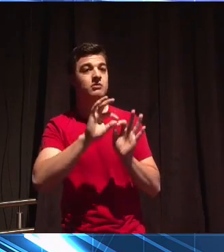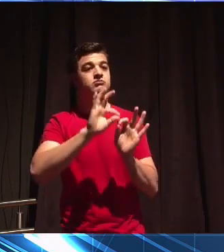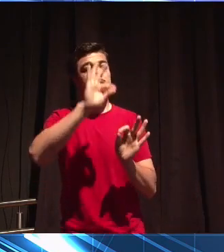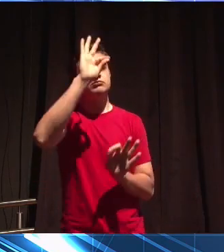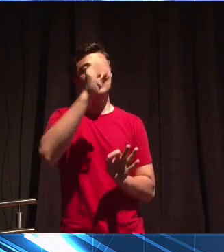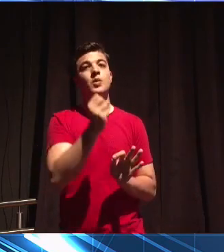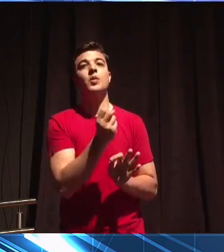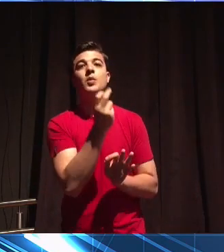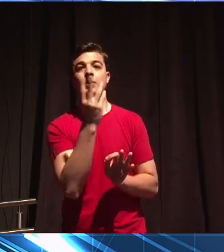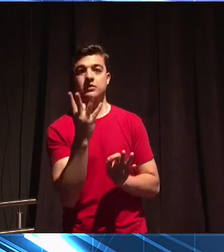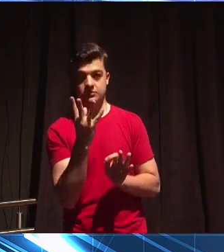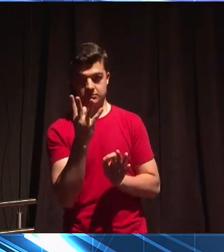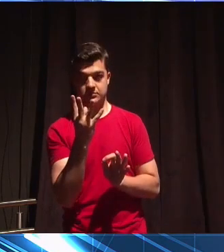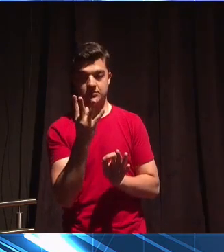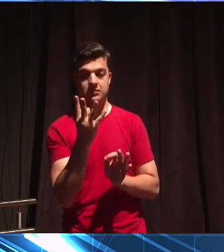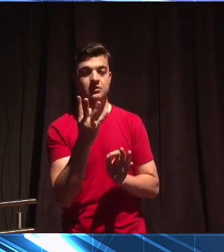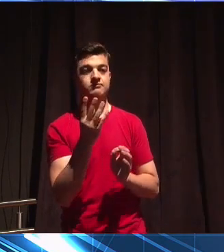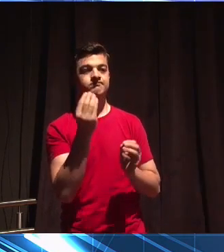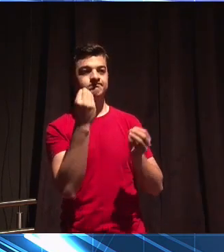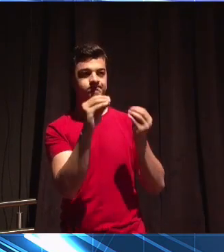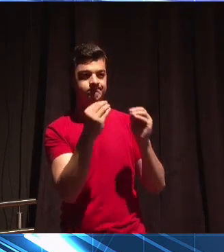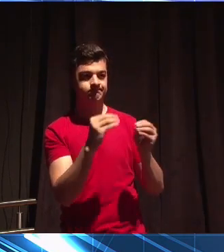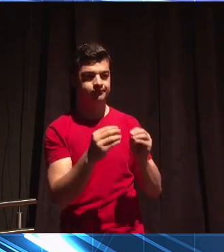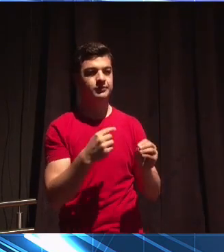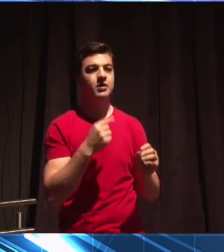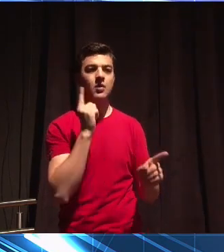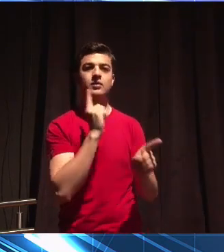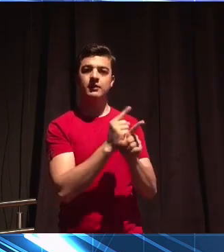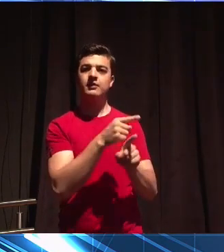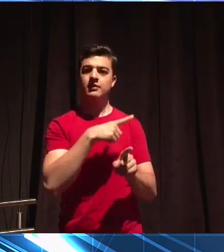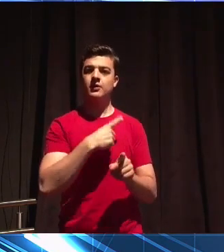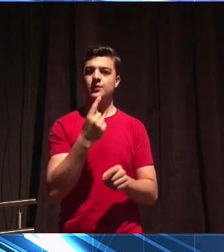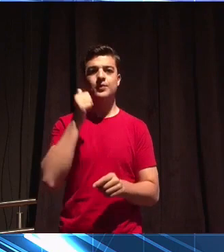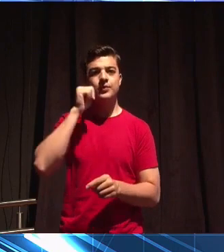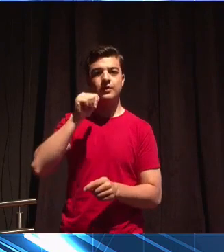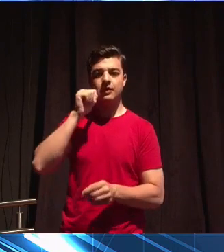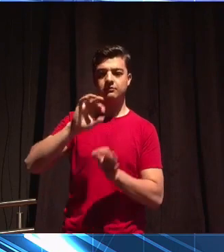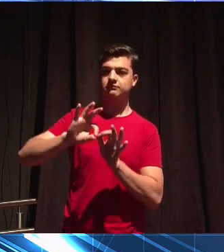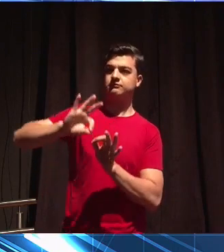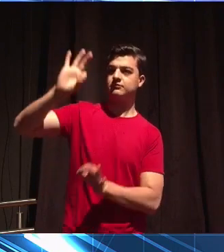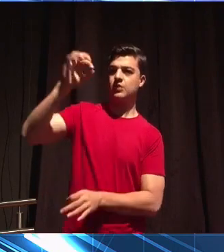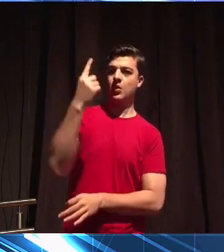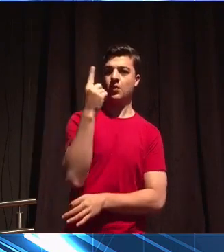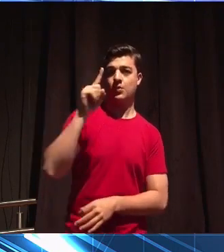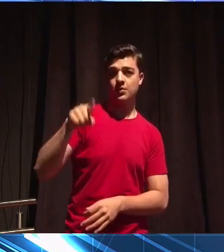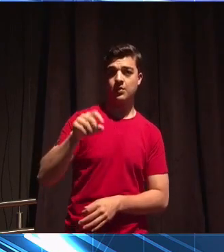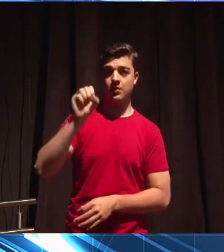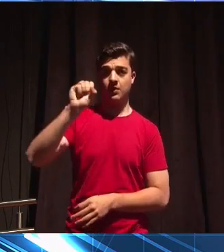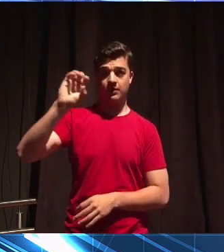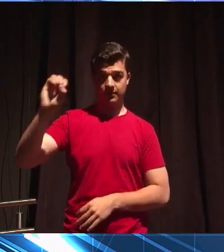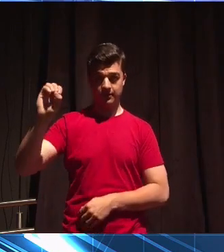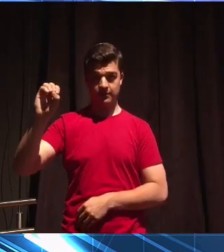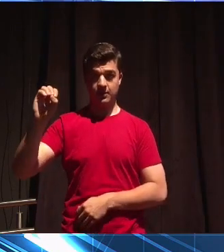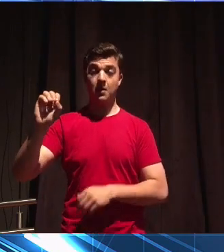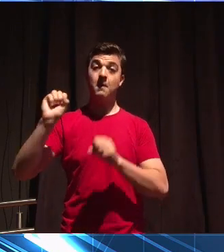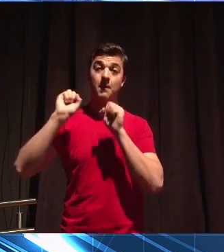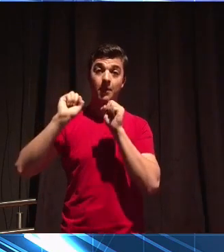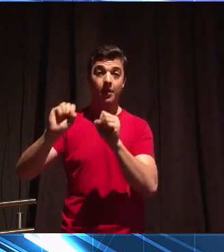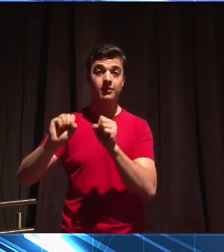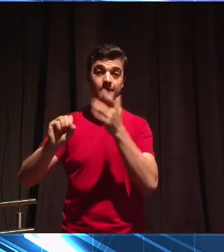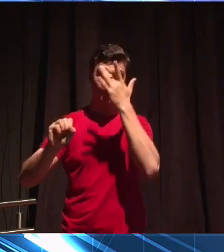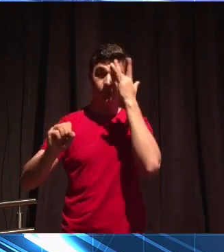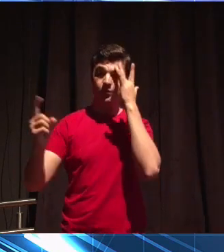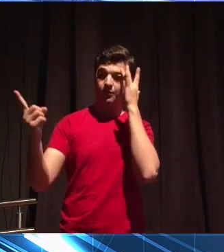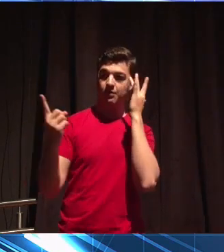consigo extrair que tem alguém que é uma mulher que tem 1,80m. Cara, possivelmente tu vai chegar em mim mais 3, 4 pessoas. Tu vai lá